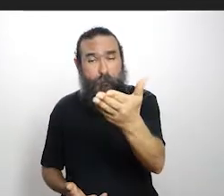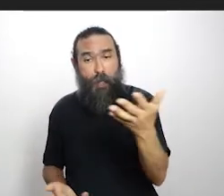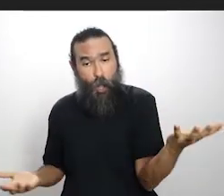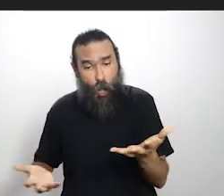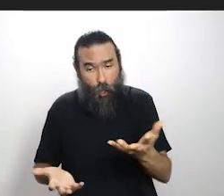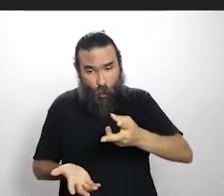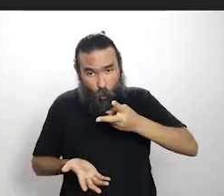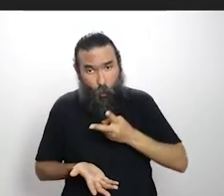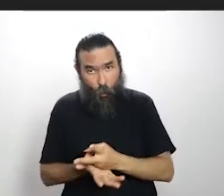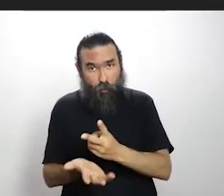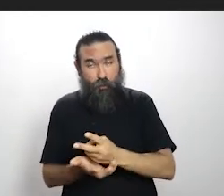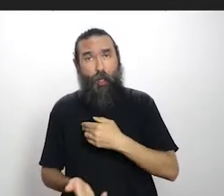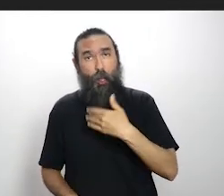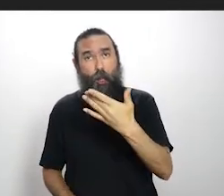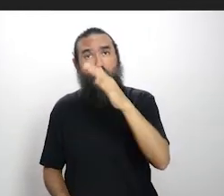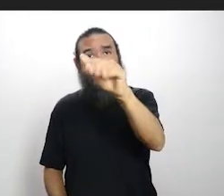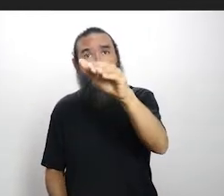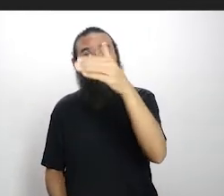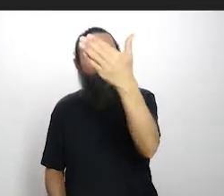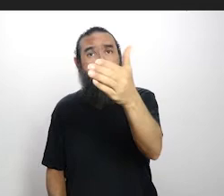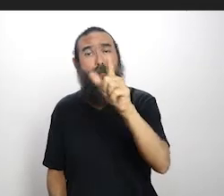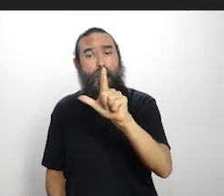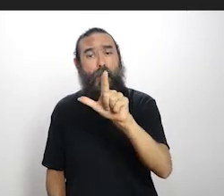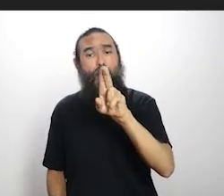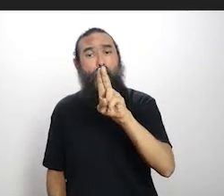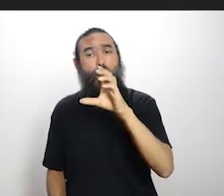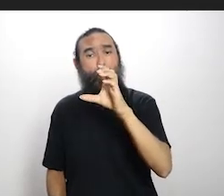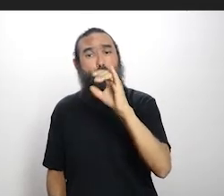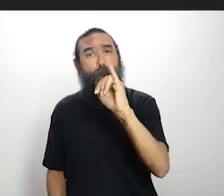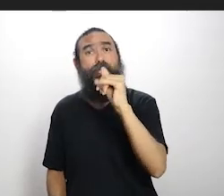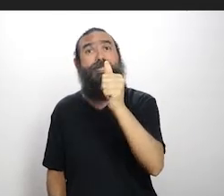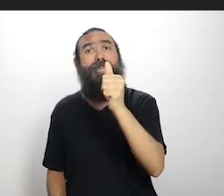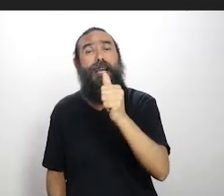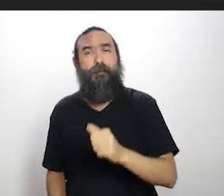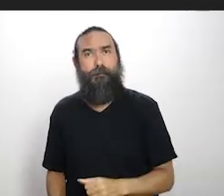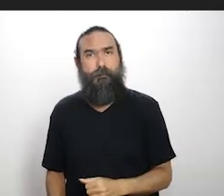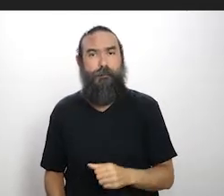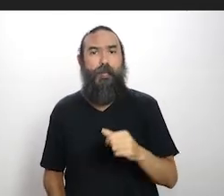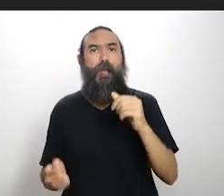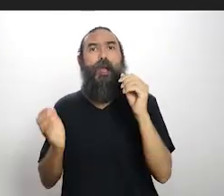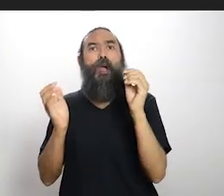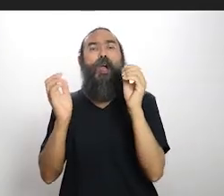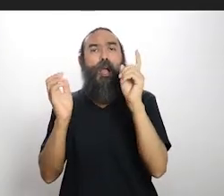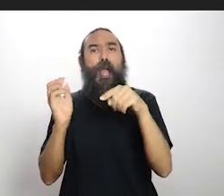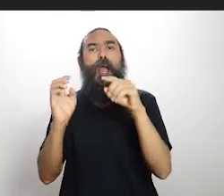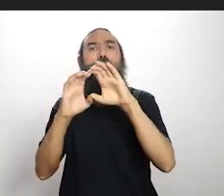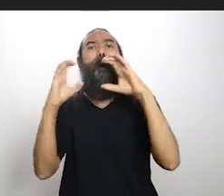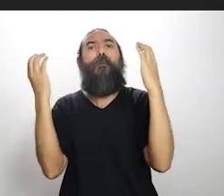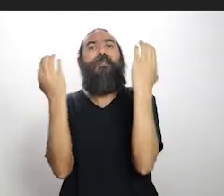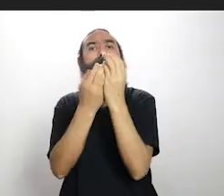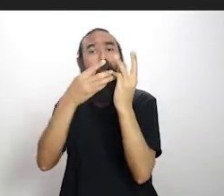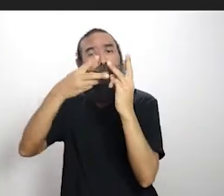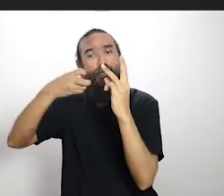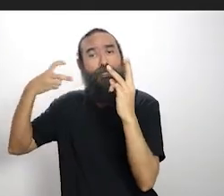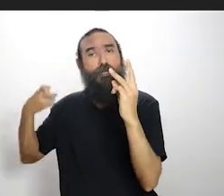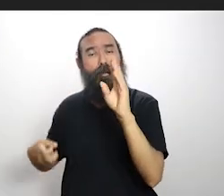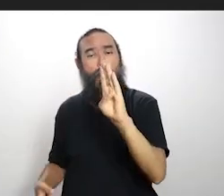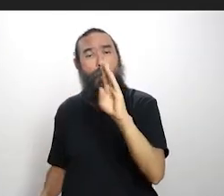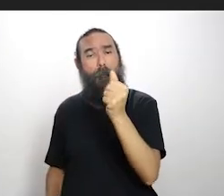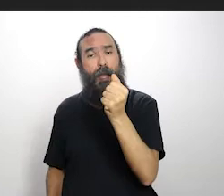E para dar continuidade, eu chamo agora a Lúcia Alberta, do povo Baré, do Amazonas.